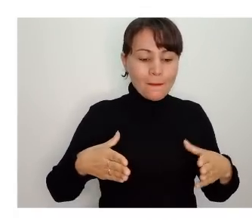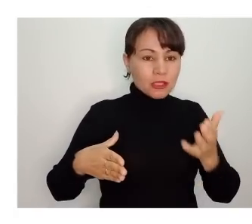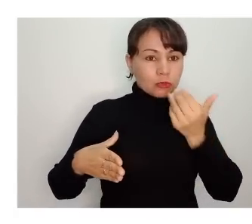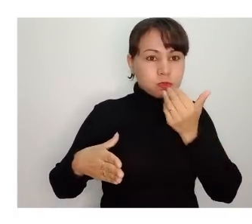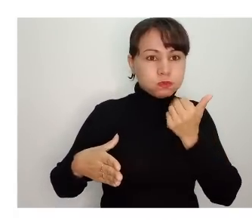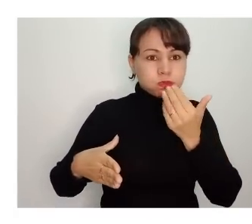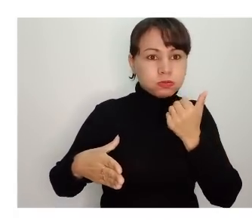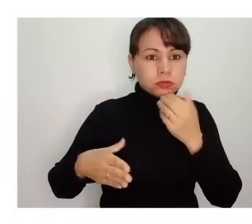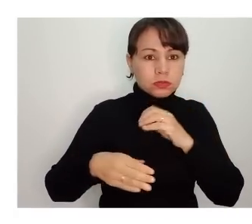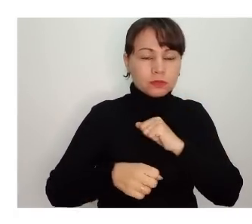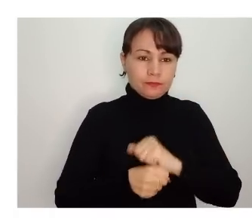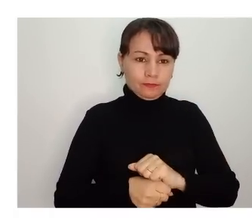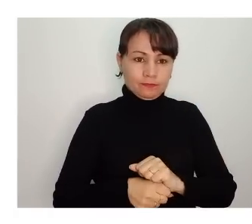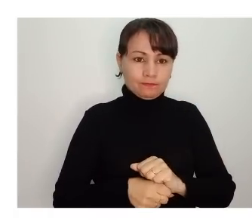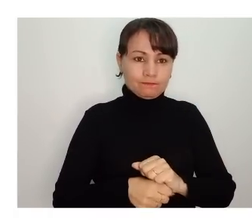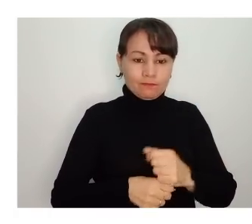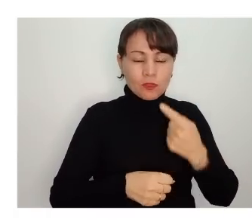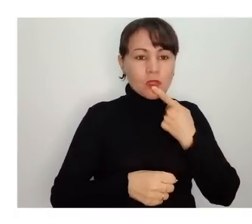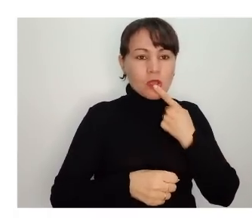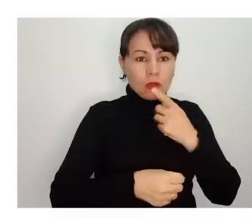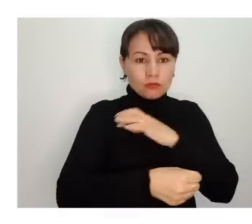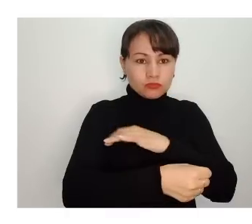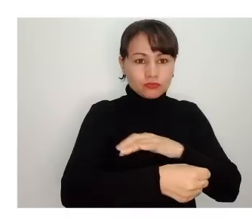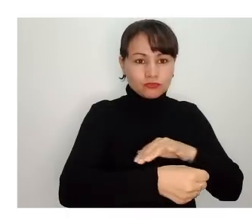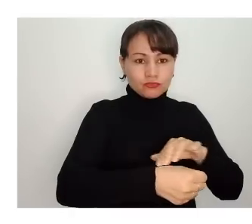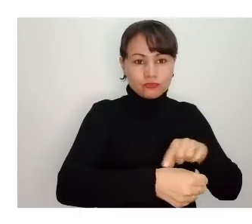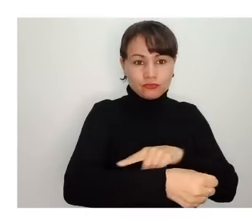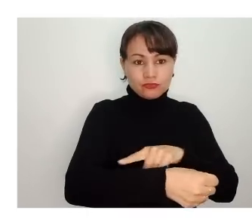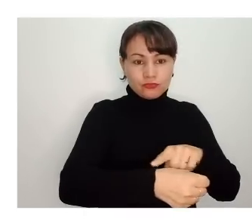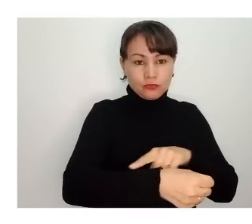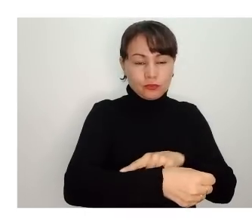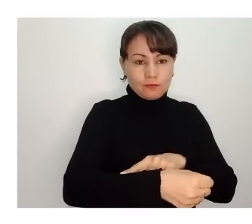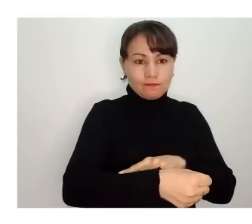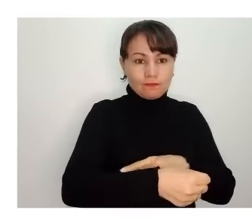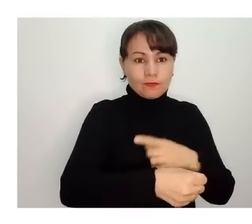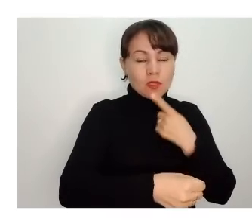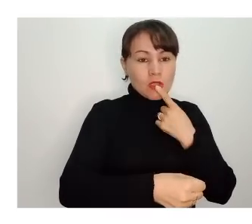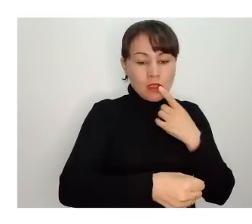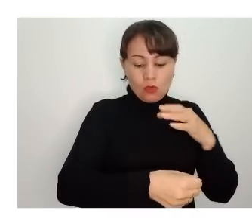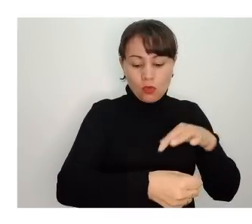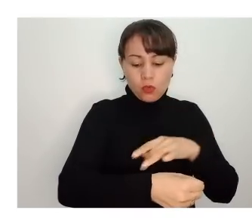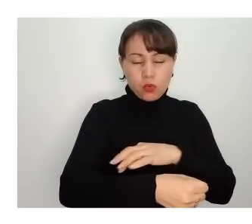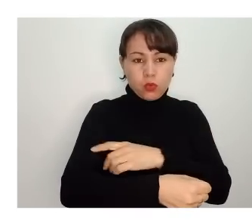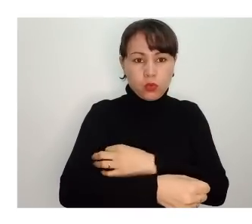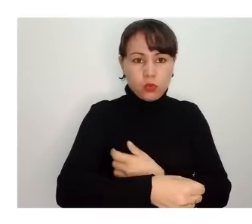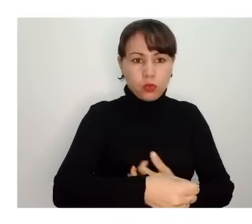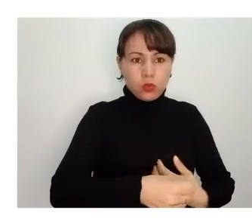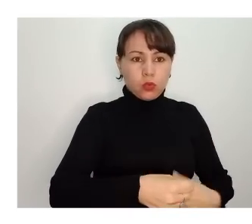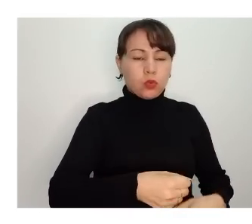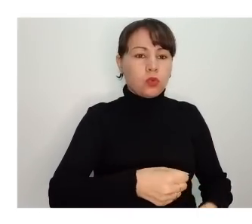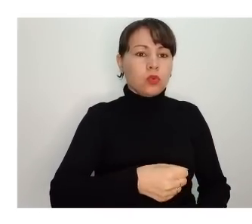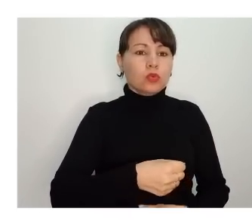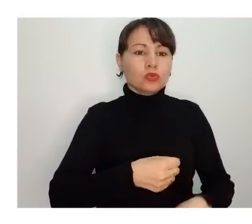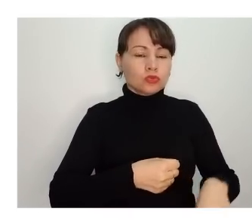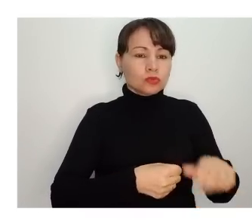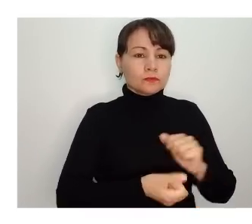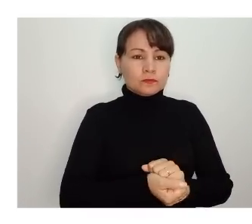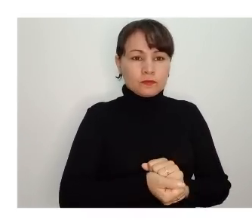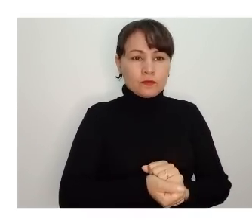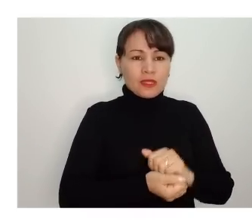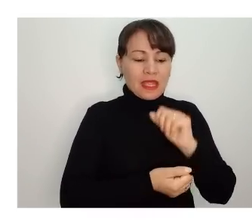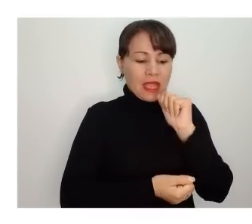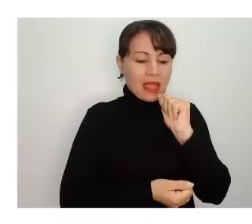o aumento de ácidos graxos livres na corrente sanguínea. Esses ácidos graxos passam pela barreira